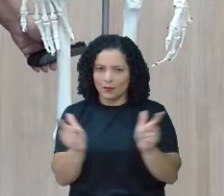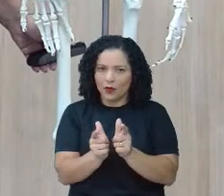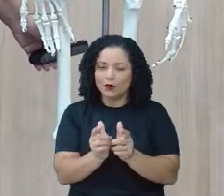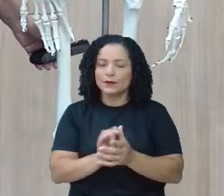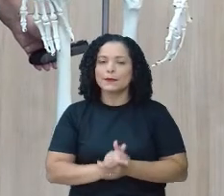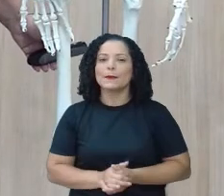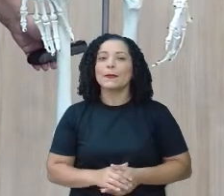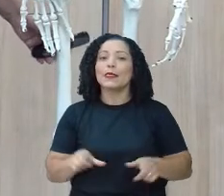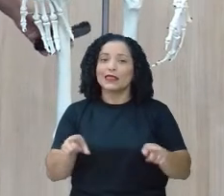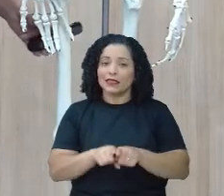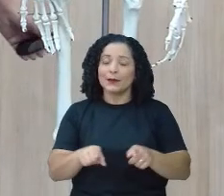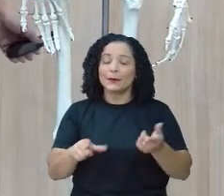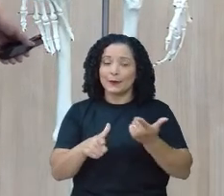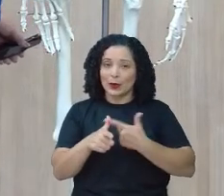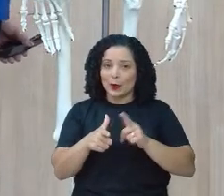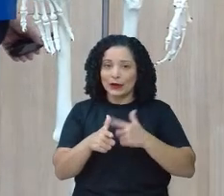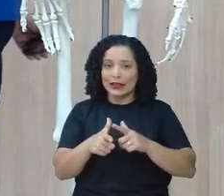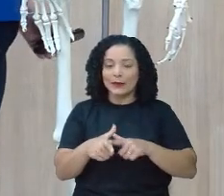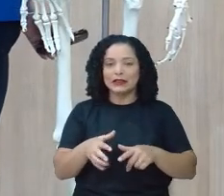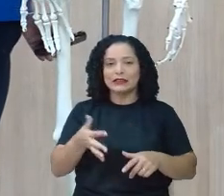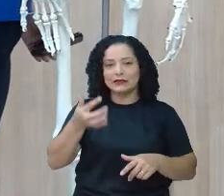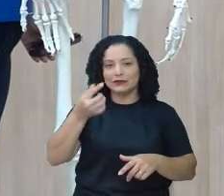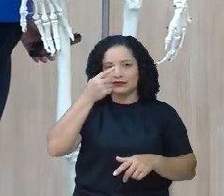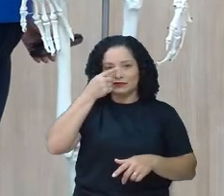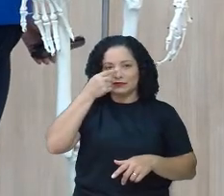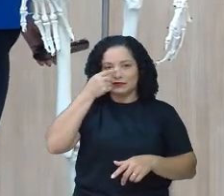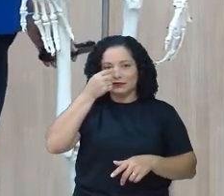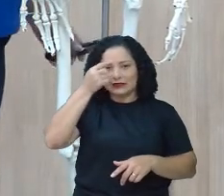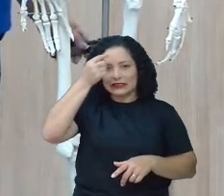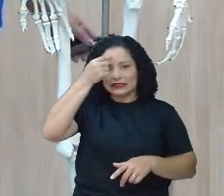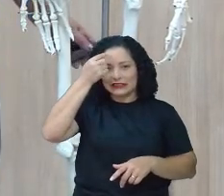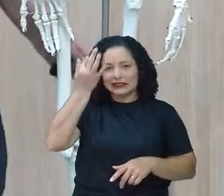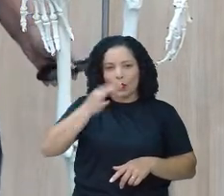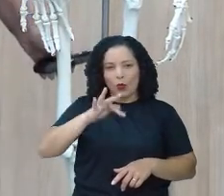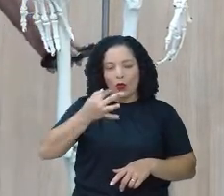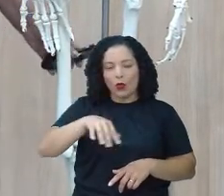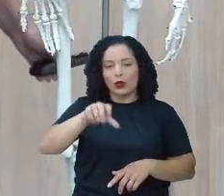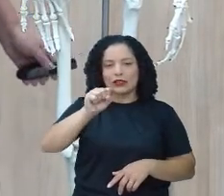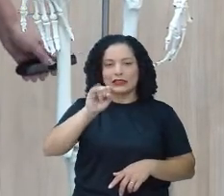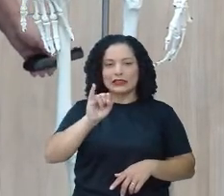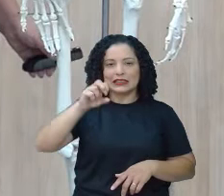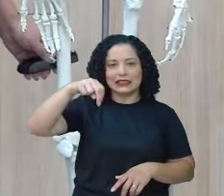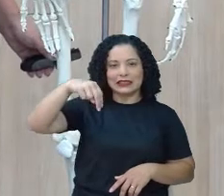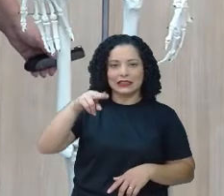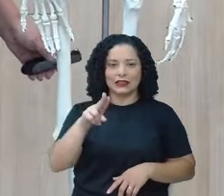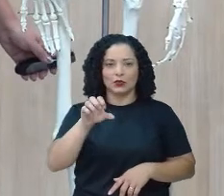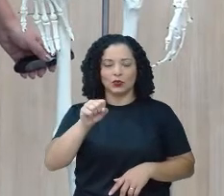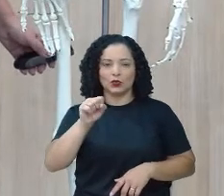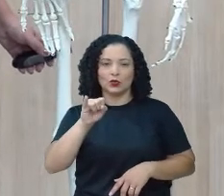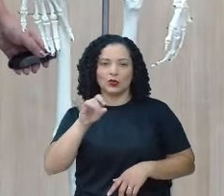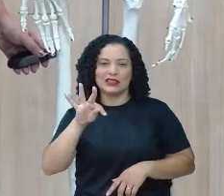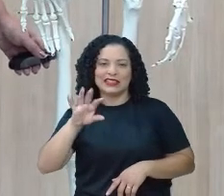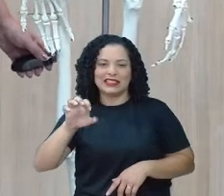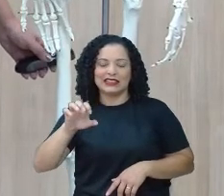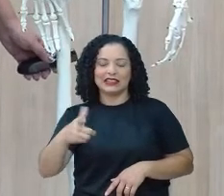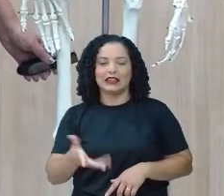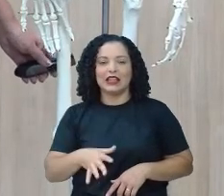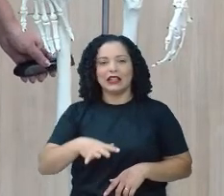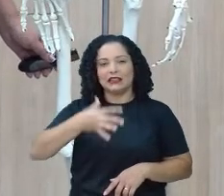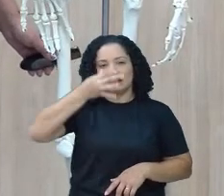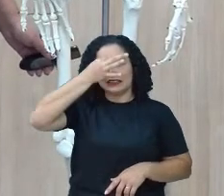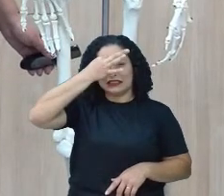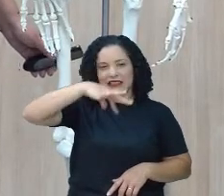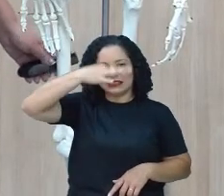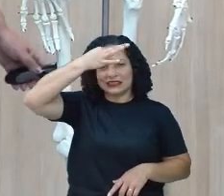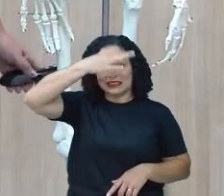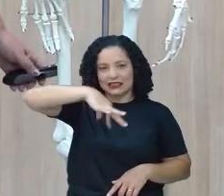de sinusite, porque esses ossos ocos, eles começam a receber, né, essa secreção, causando isso aí.